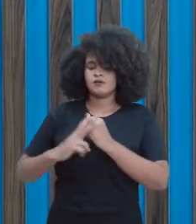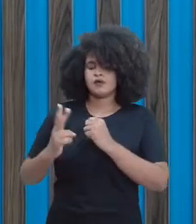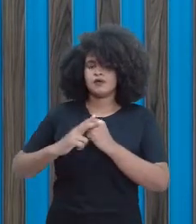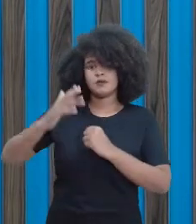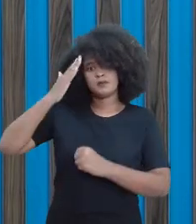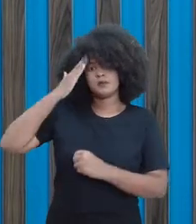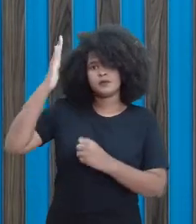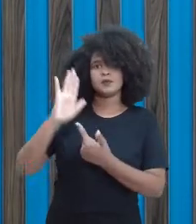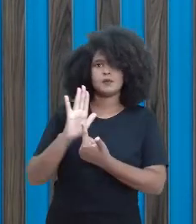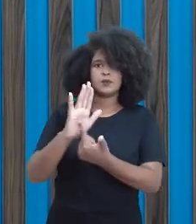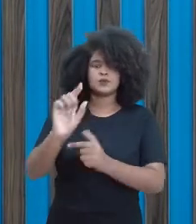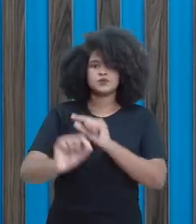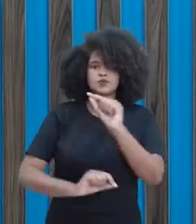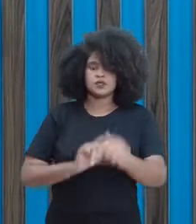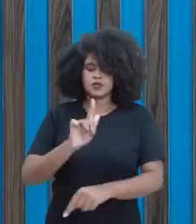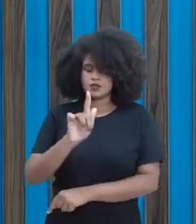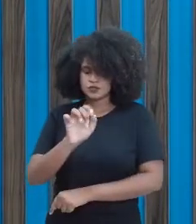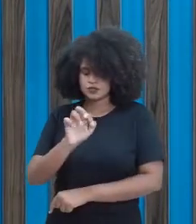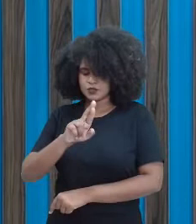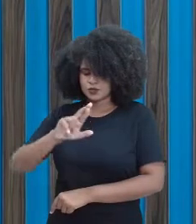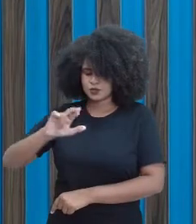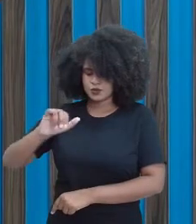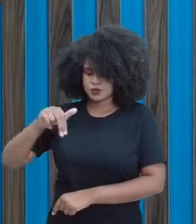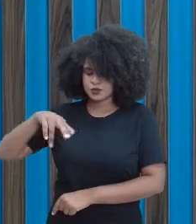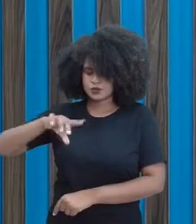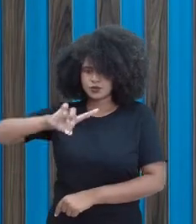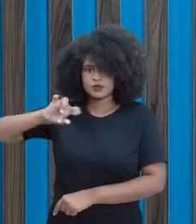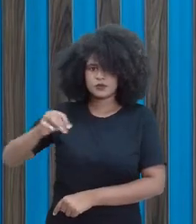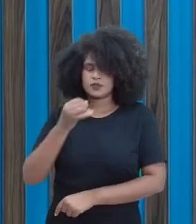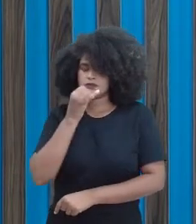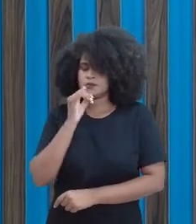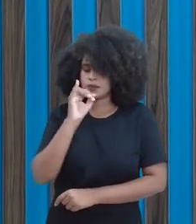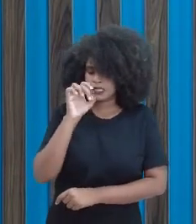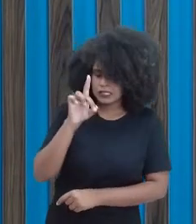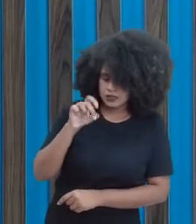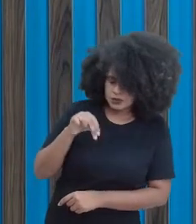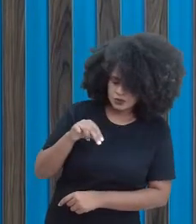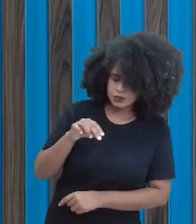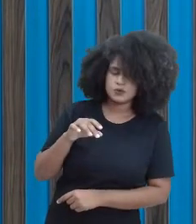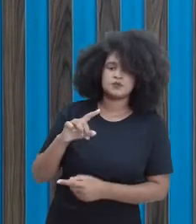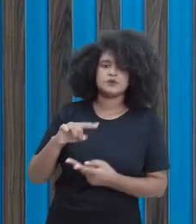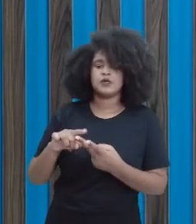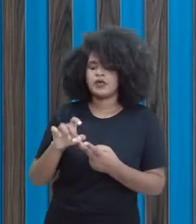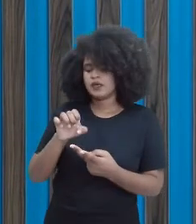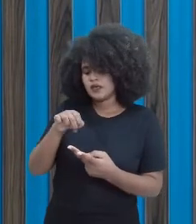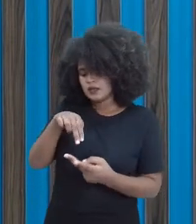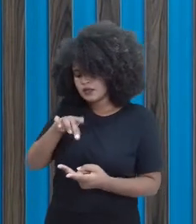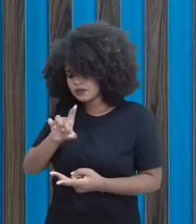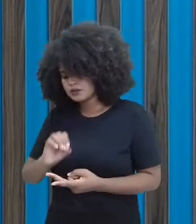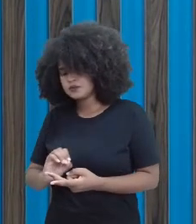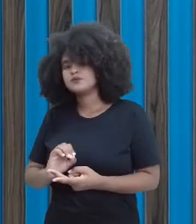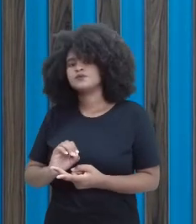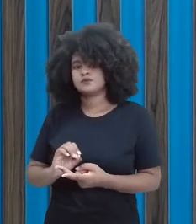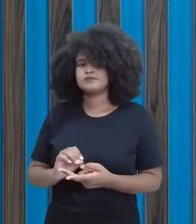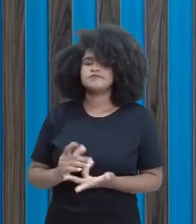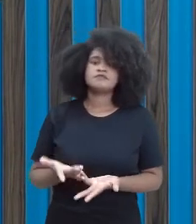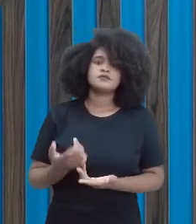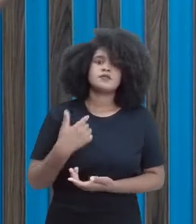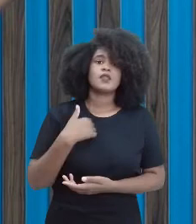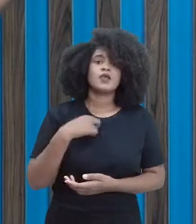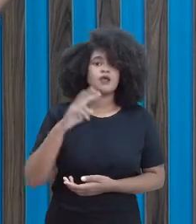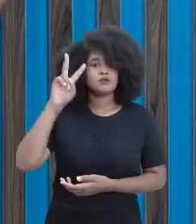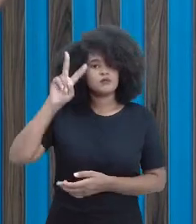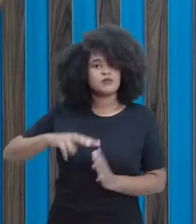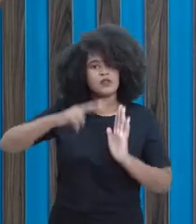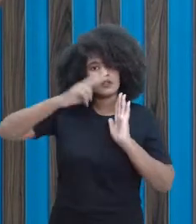indicando o gerúndio, ando, endo, indo, etc. Tá? Então, eu li em português isso